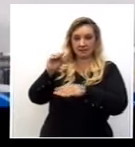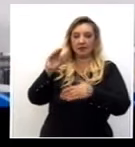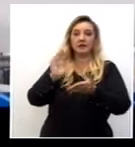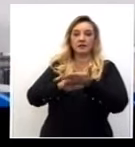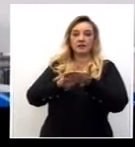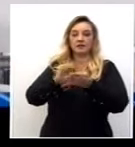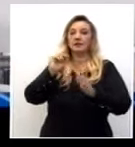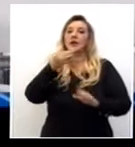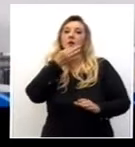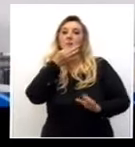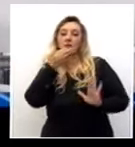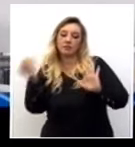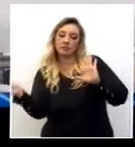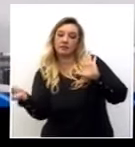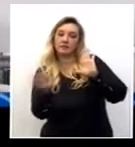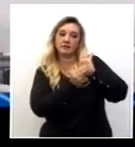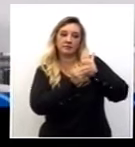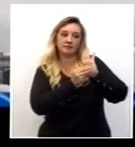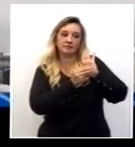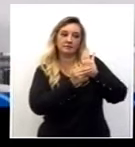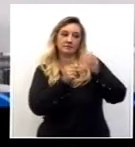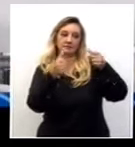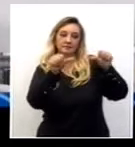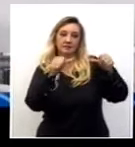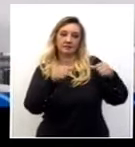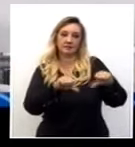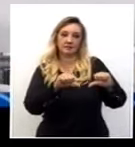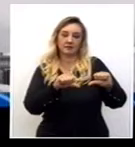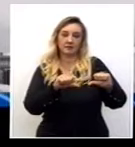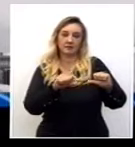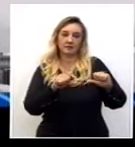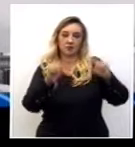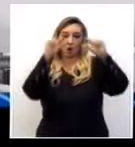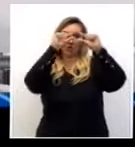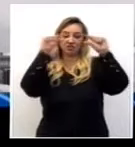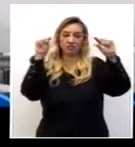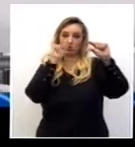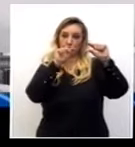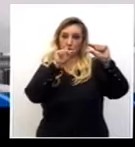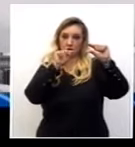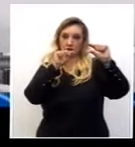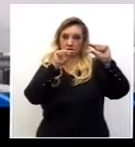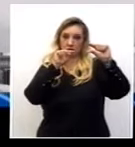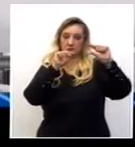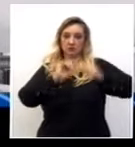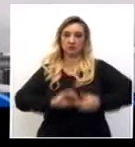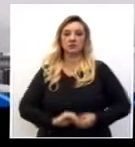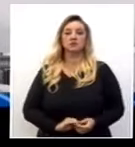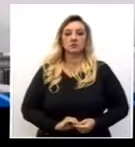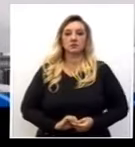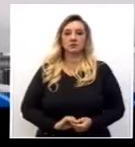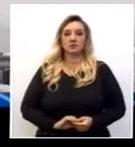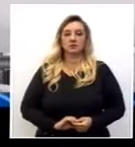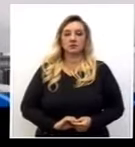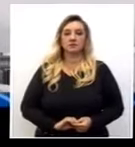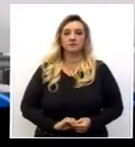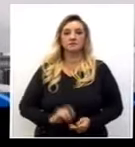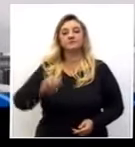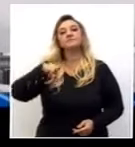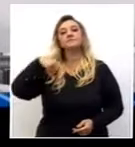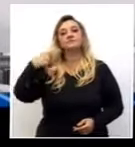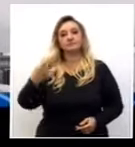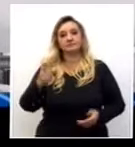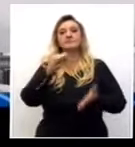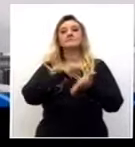publicação dele. Tá vendo que parece um post-it? Aí ele vai colocar o título. e depois ele